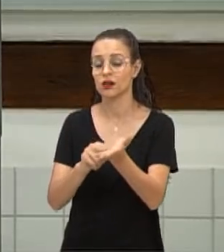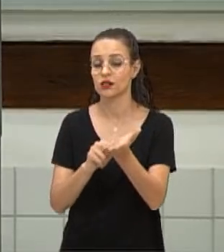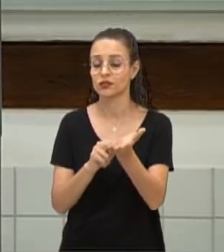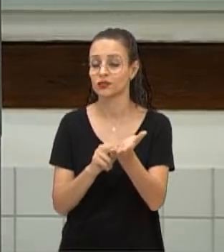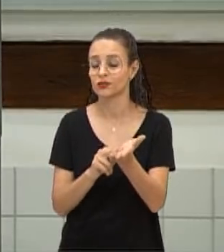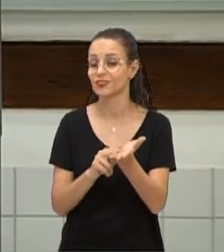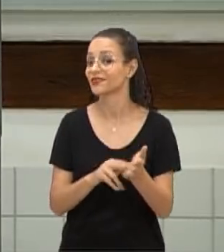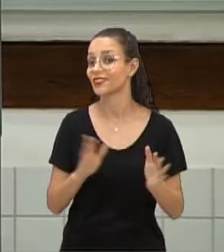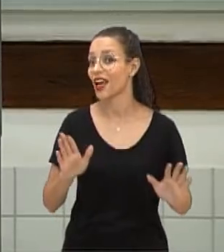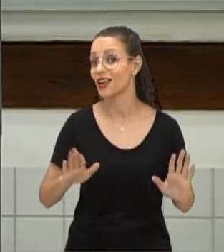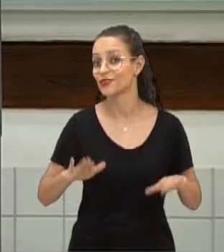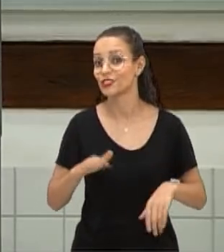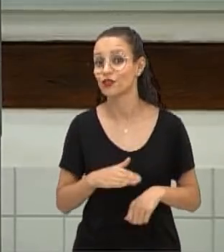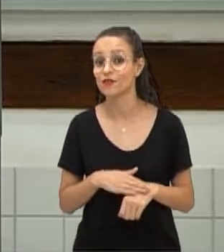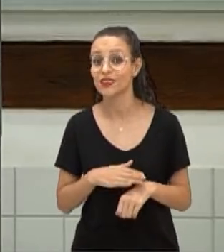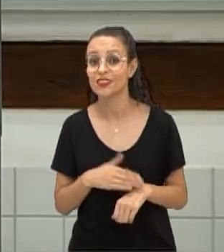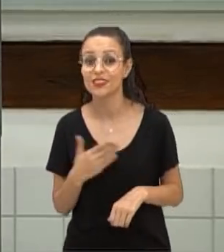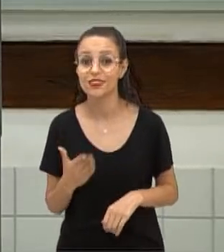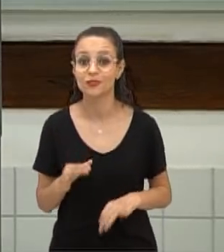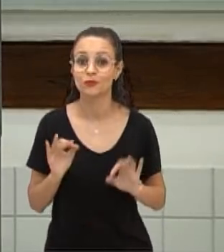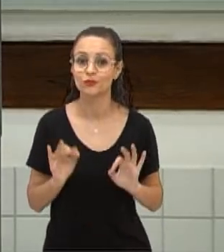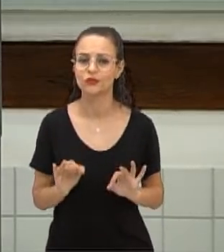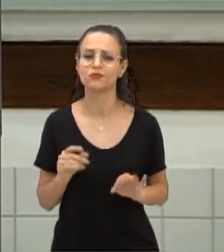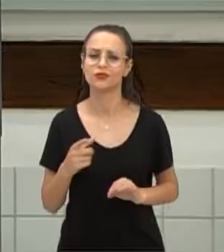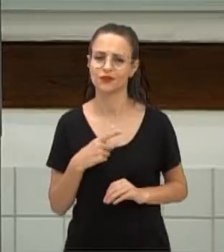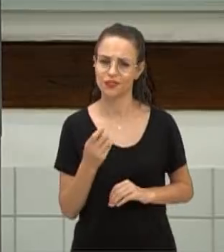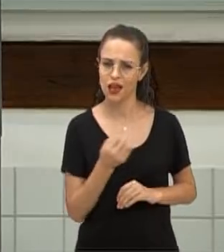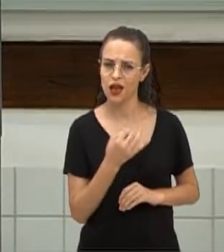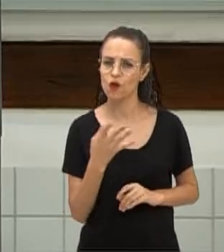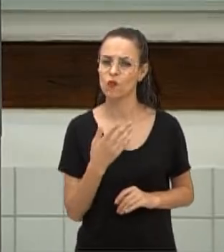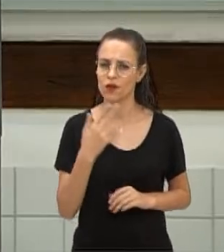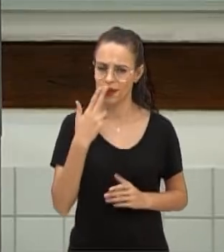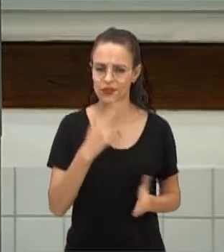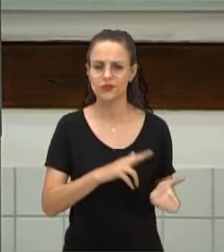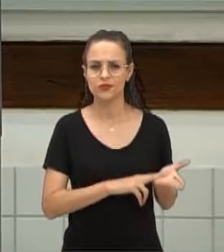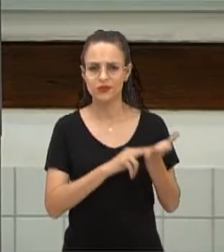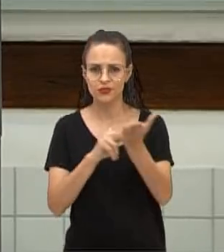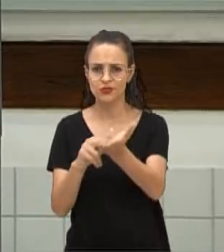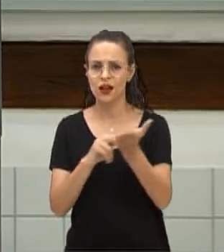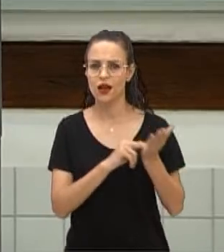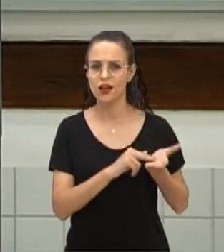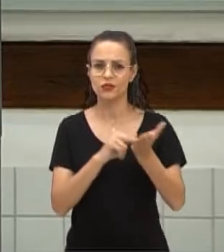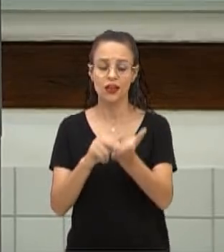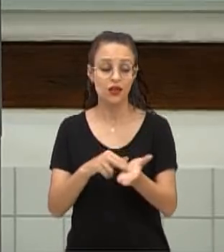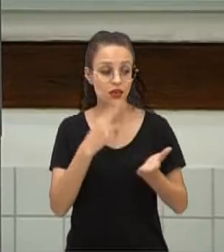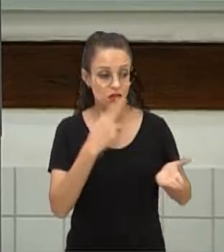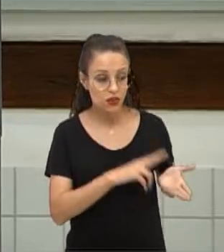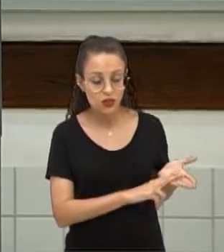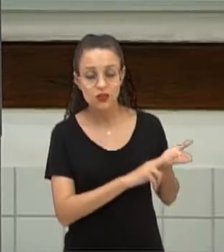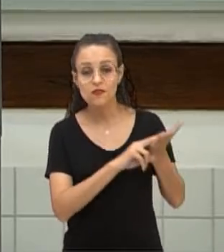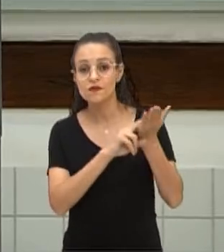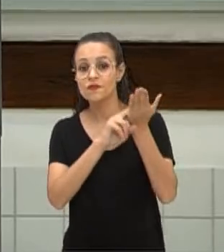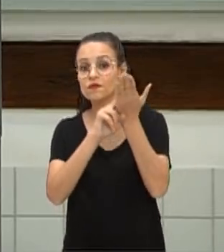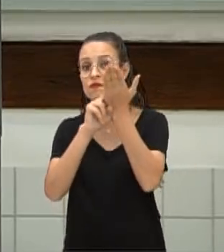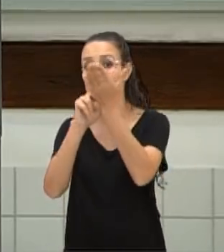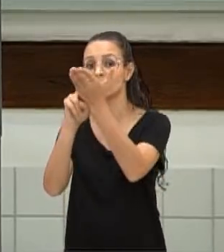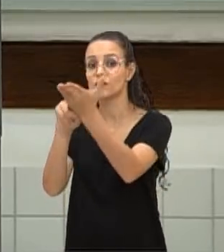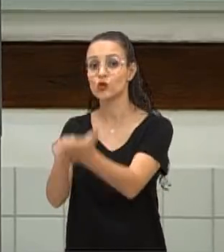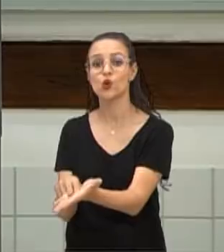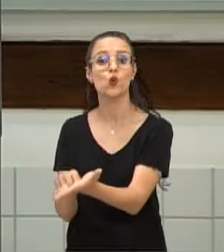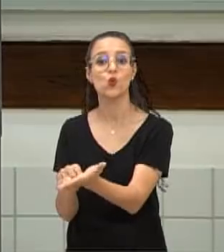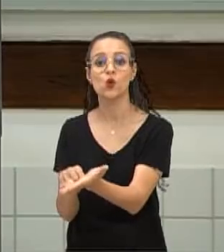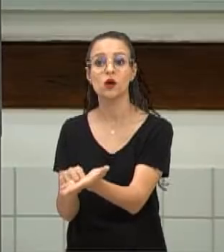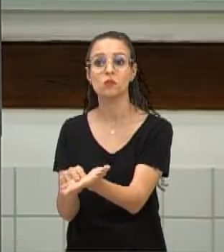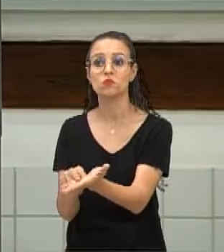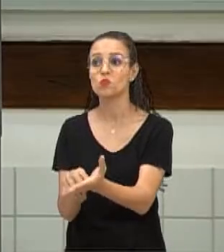tempo necessário. Teve história na ciência de cartas que foram enviadas por determinados cientistas